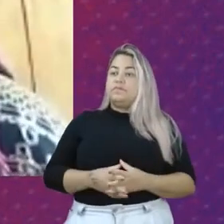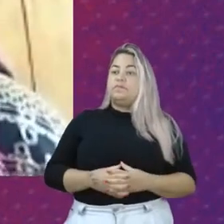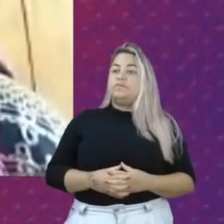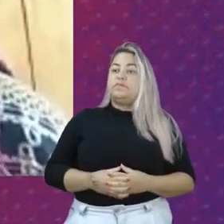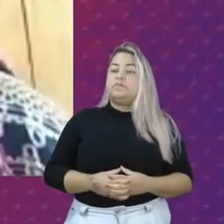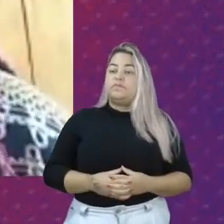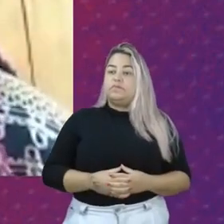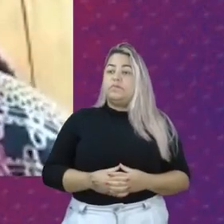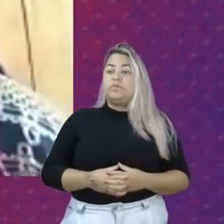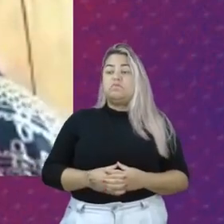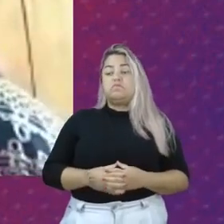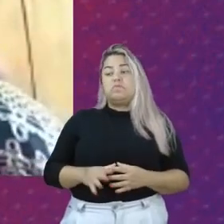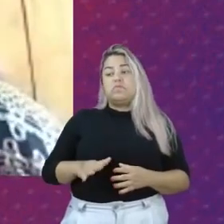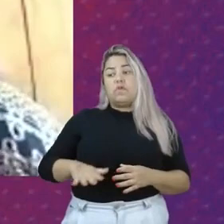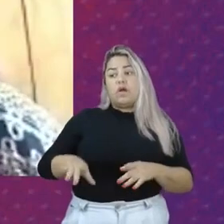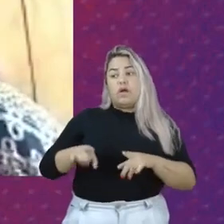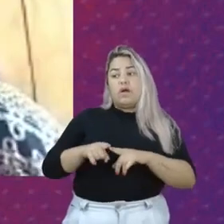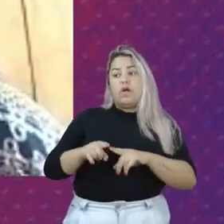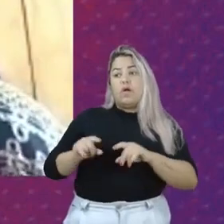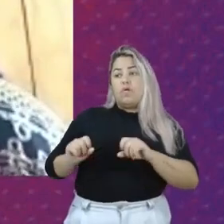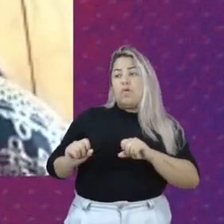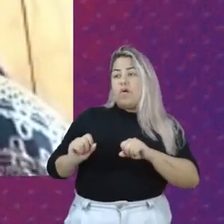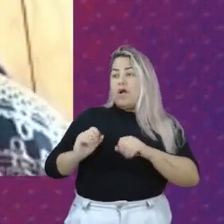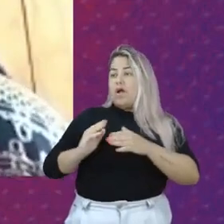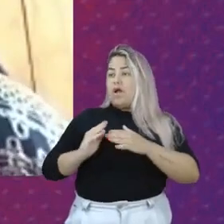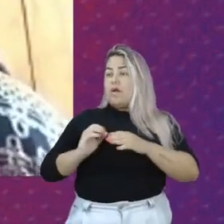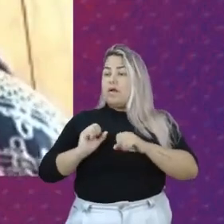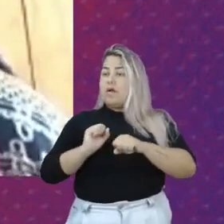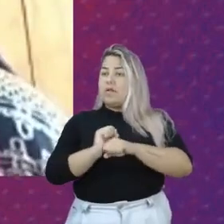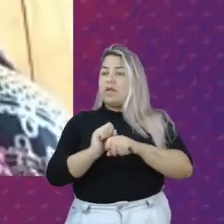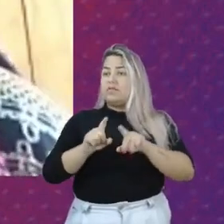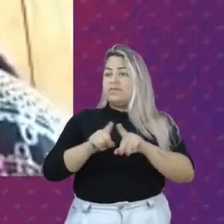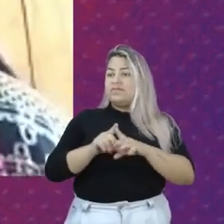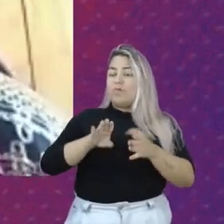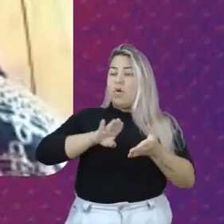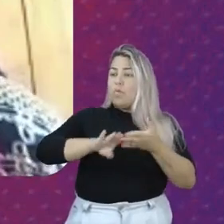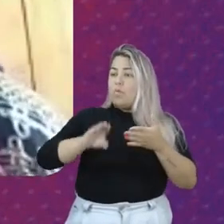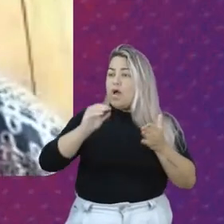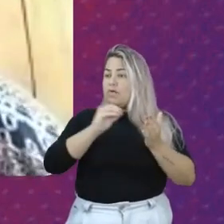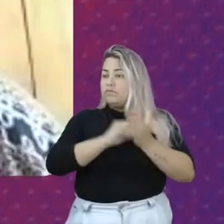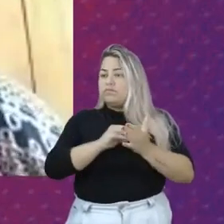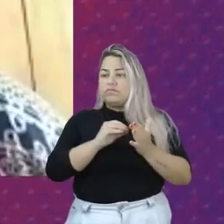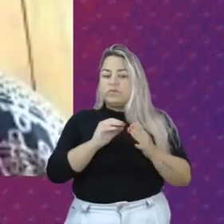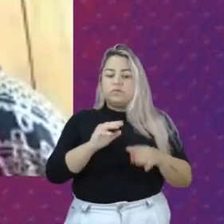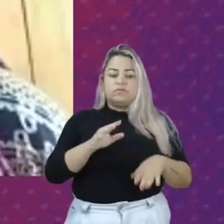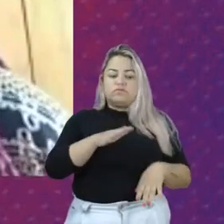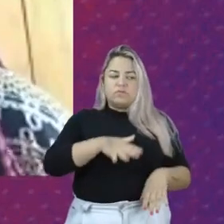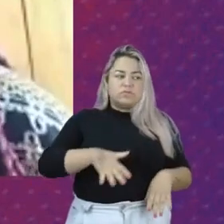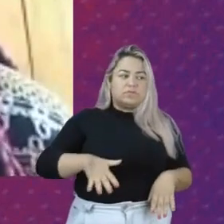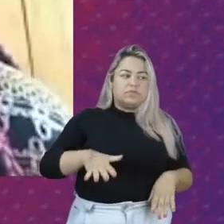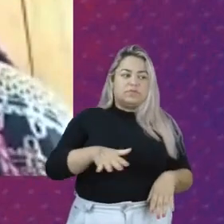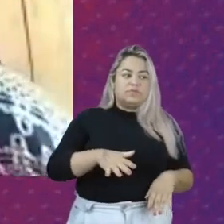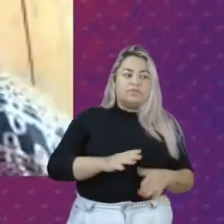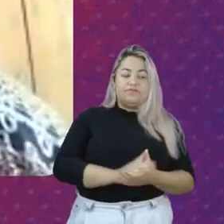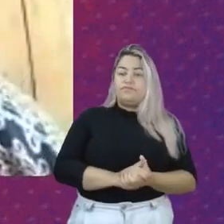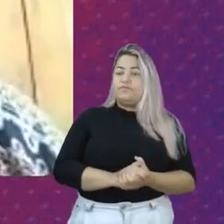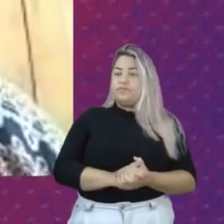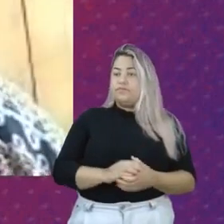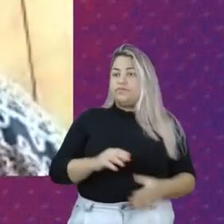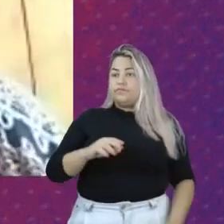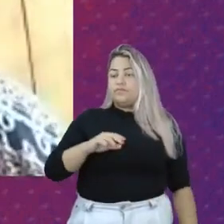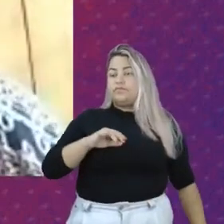espécie de cidadania mutilada. Há uma escassez de cidadania. Itamar